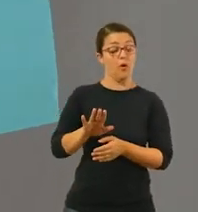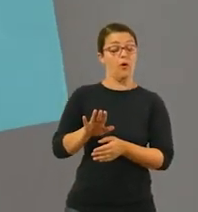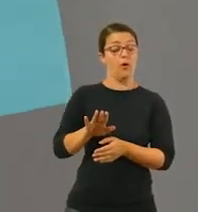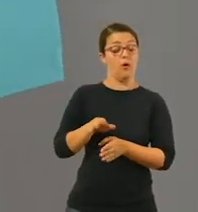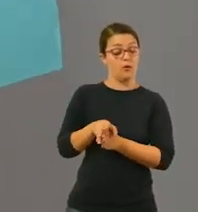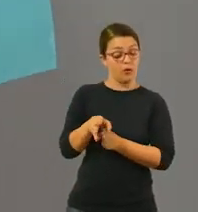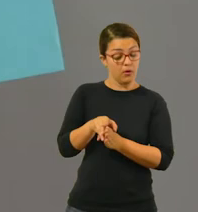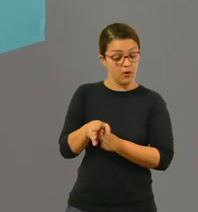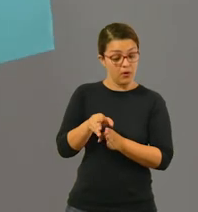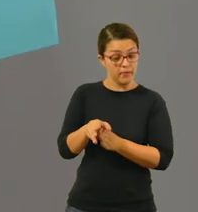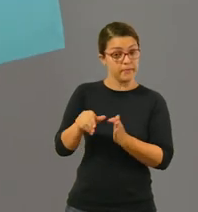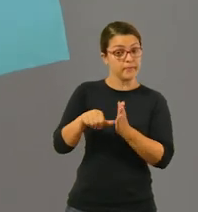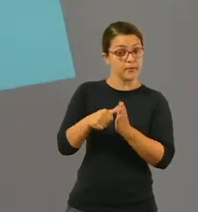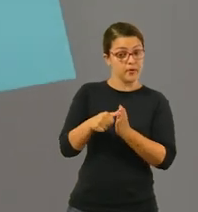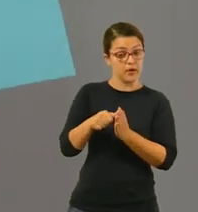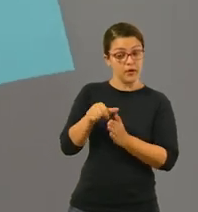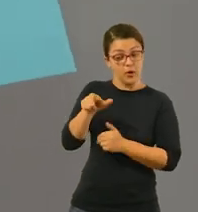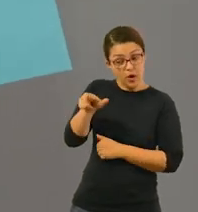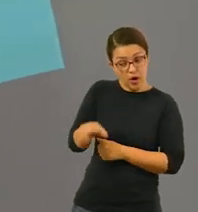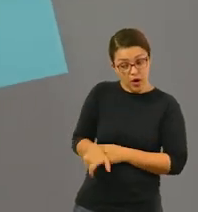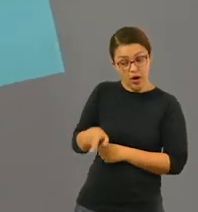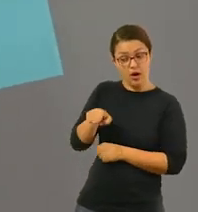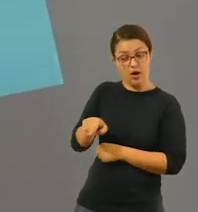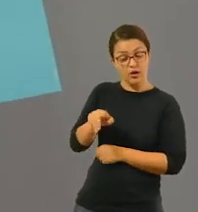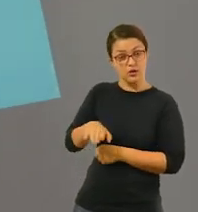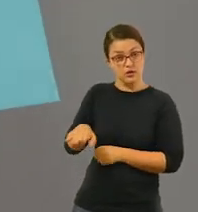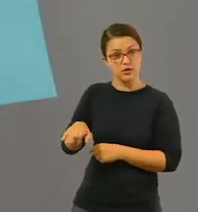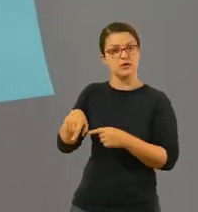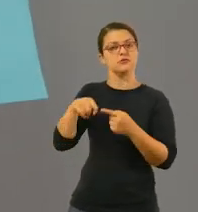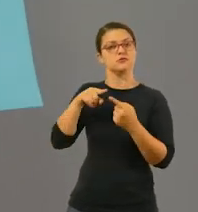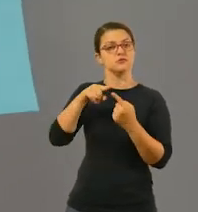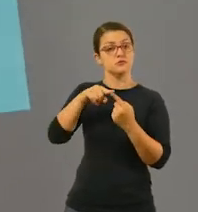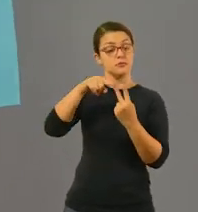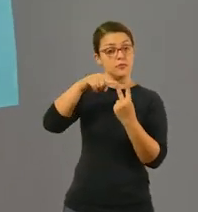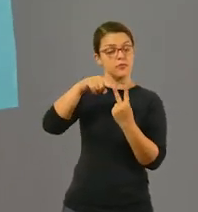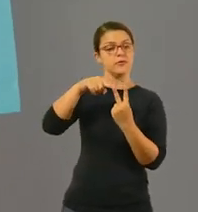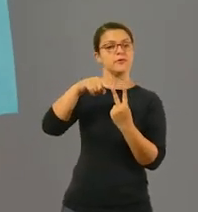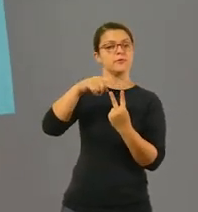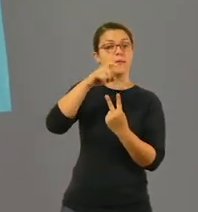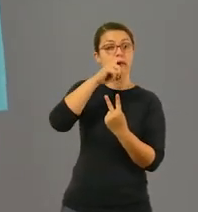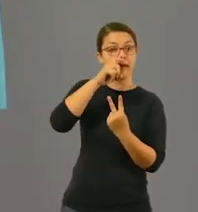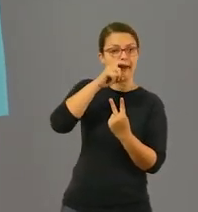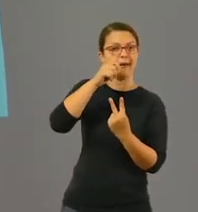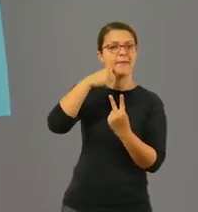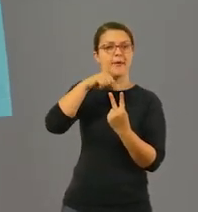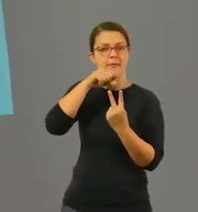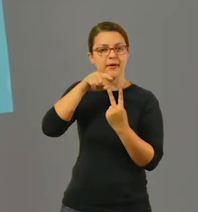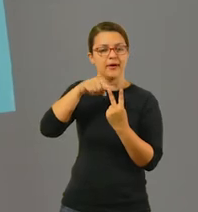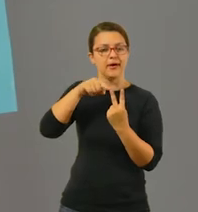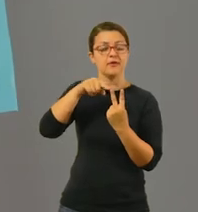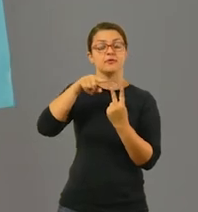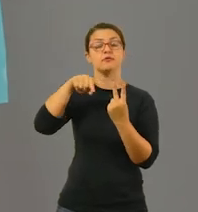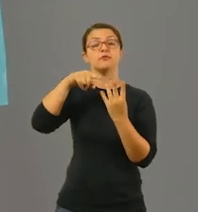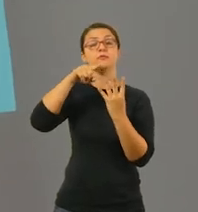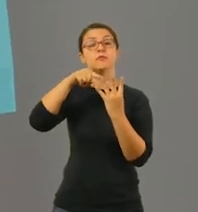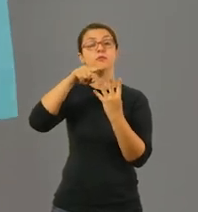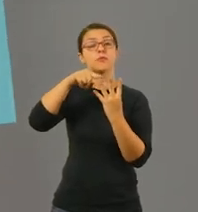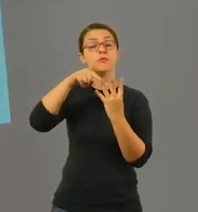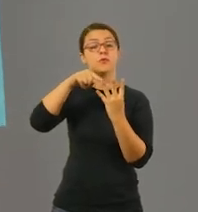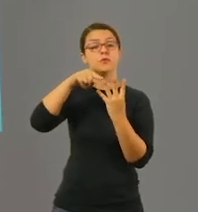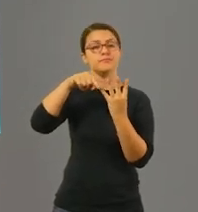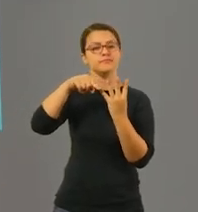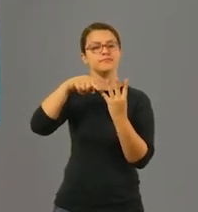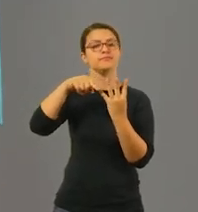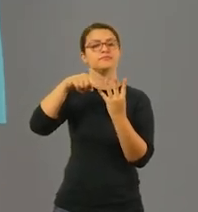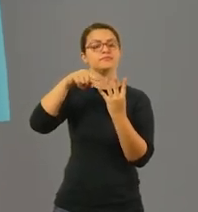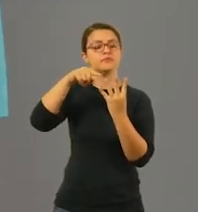ela desenhe ela primeiramente, depois a mãe, o pai, os avós maternos, depois